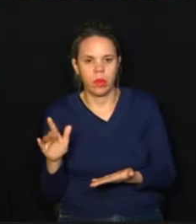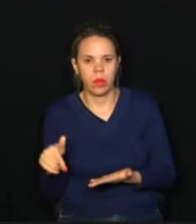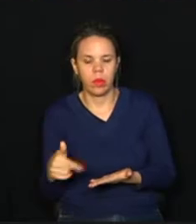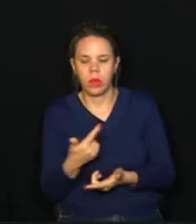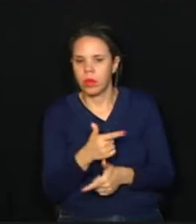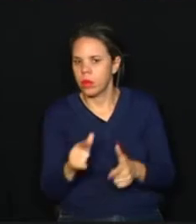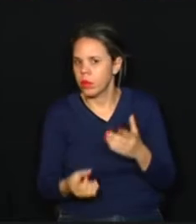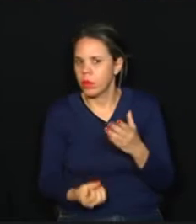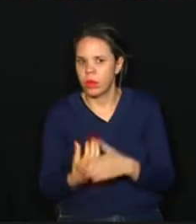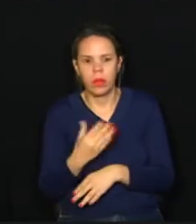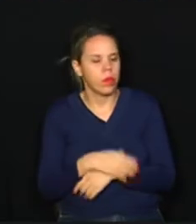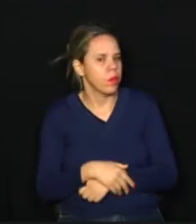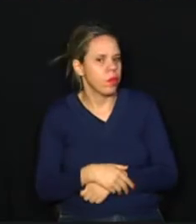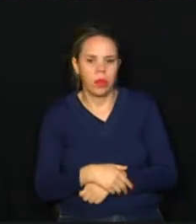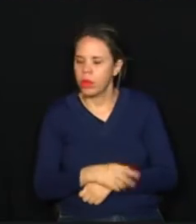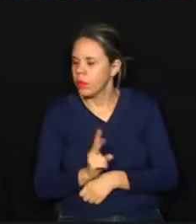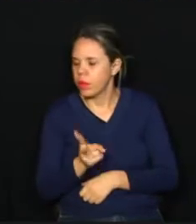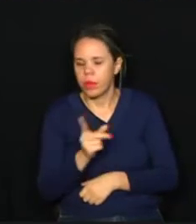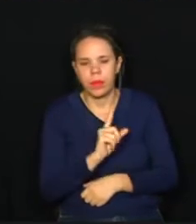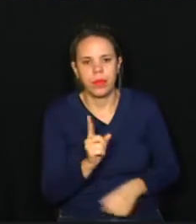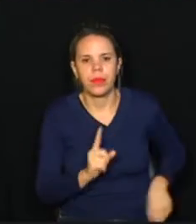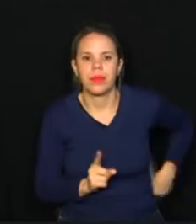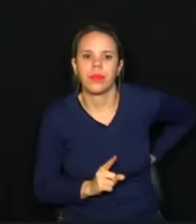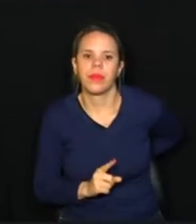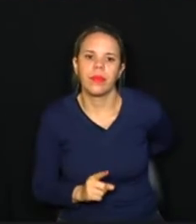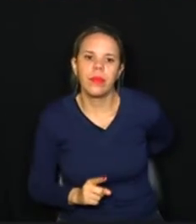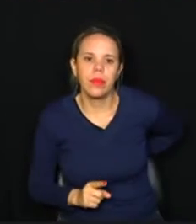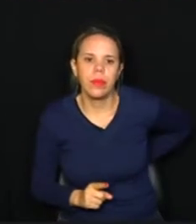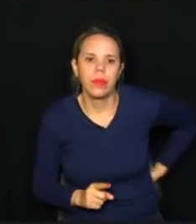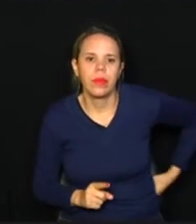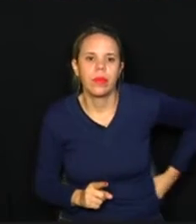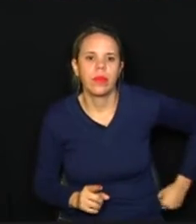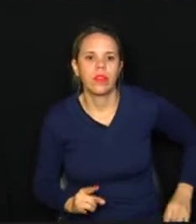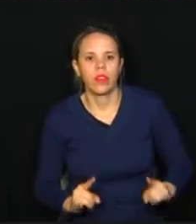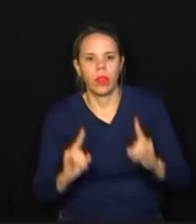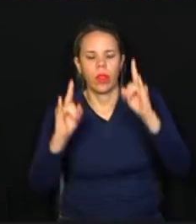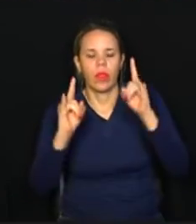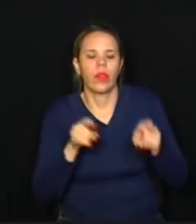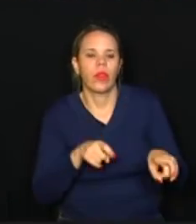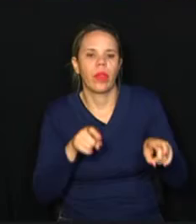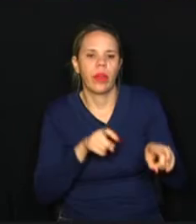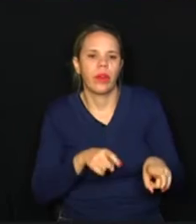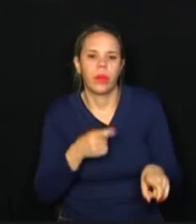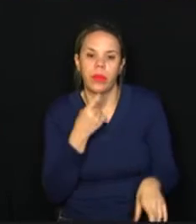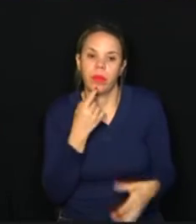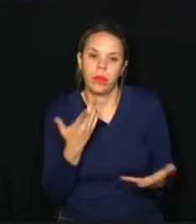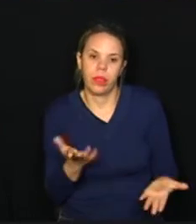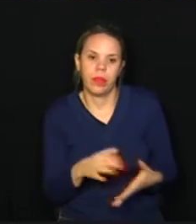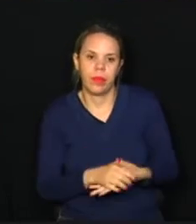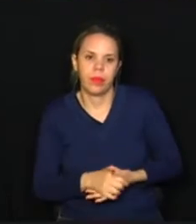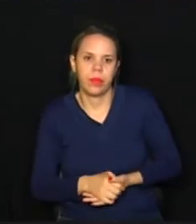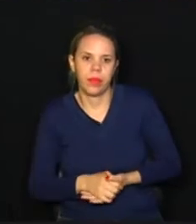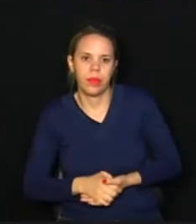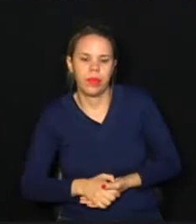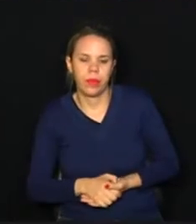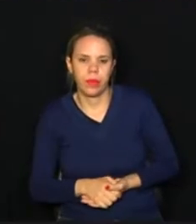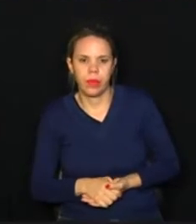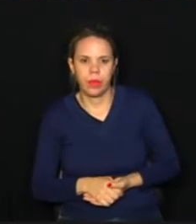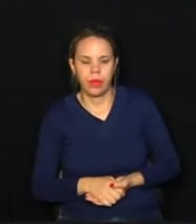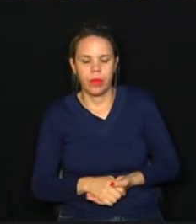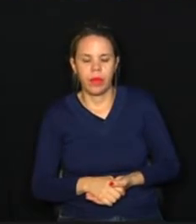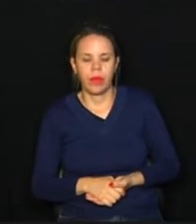não vai ter continuidade, a seção do prédio do Instituto Agronômico. Mas, pelo